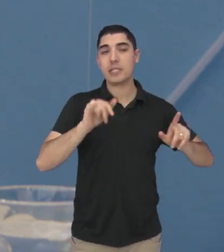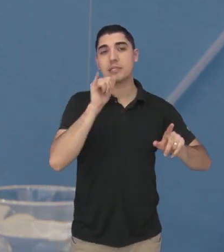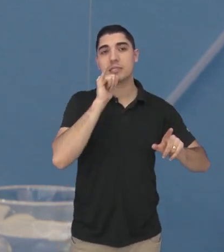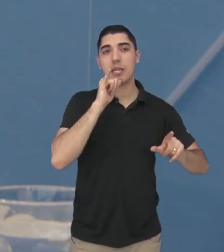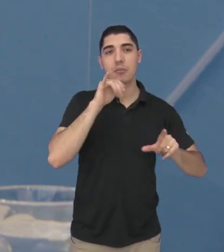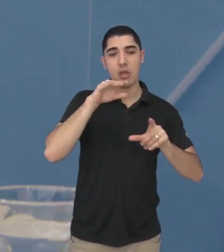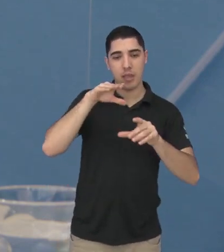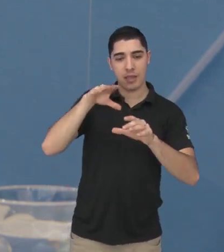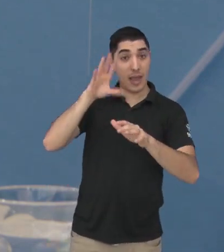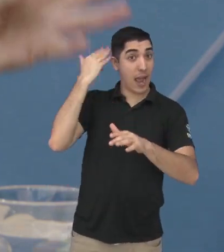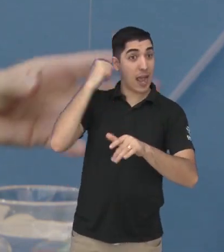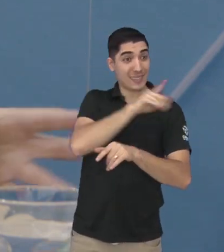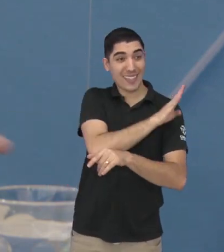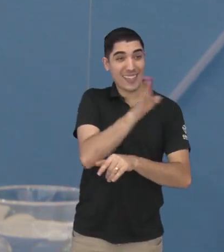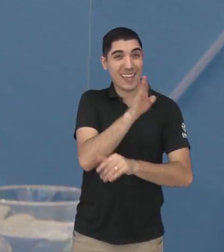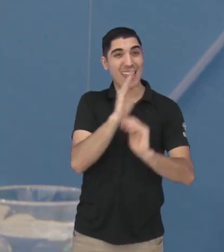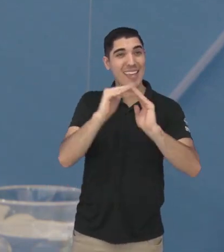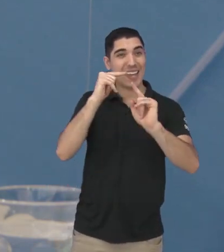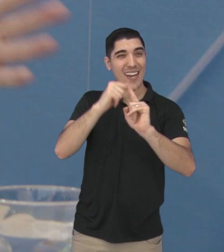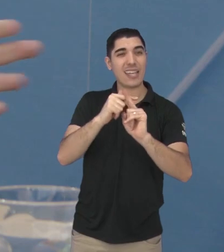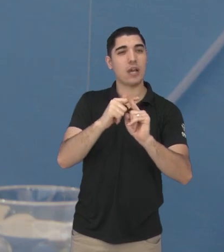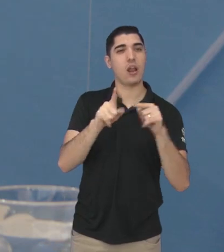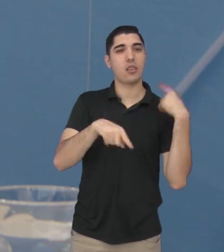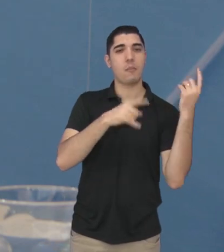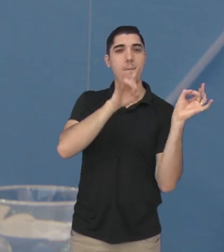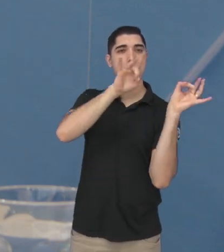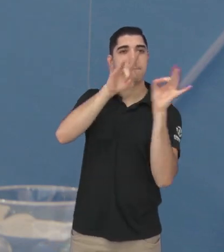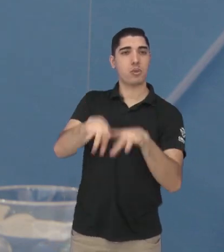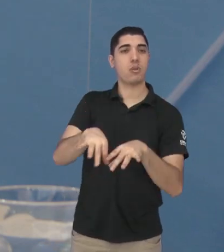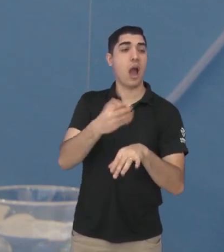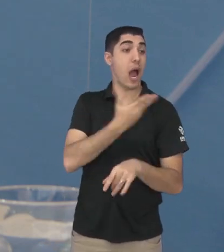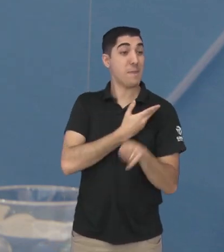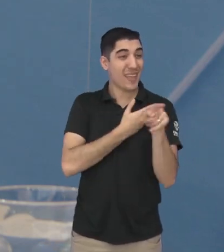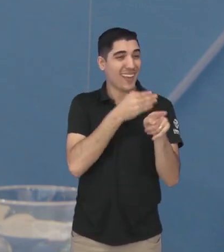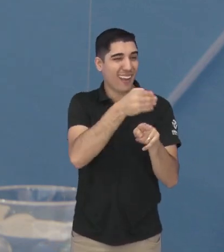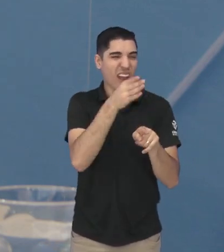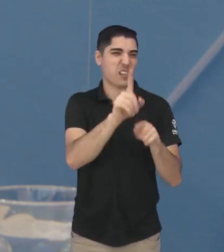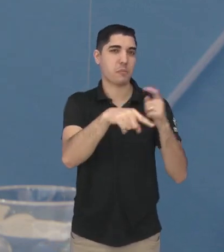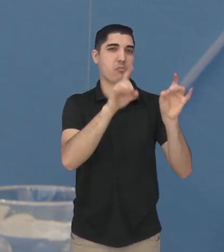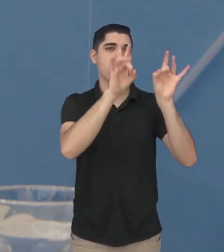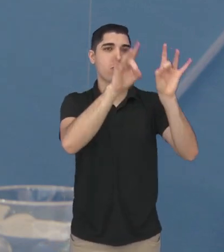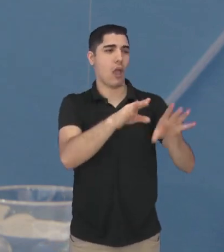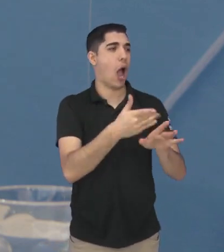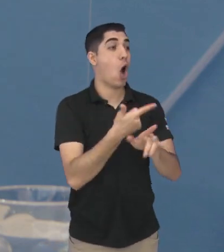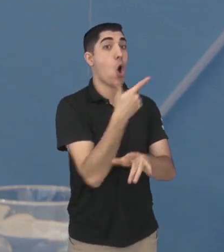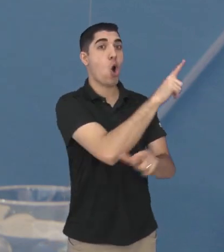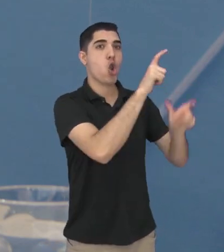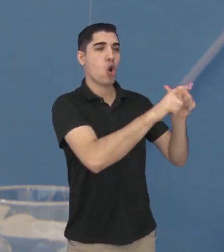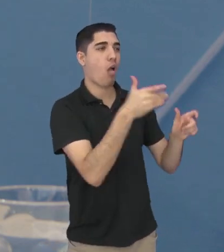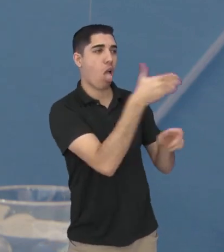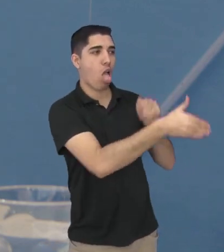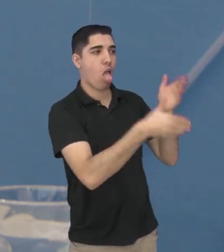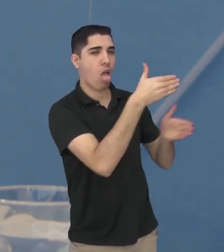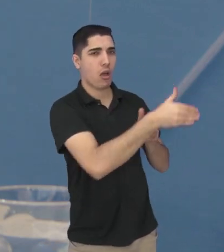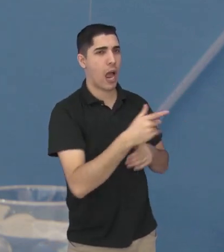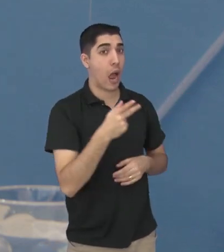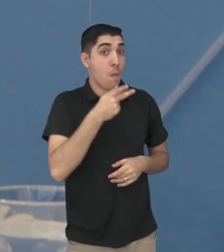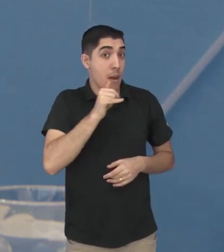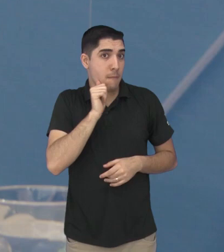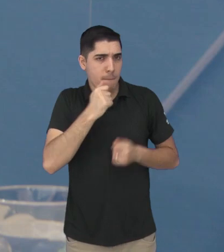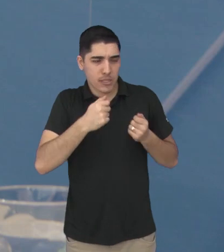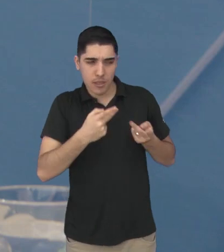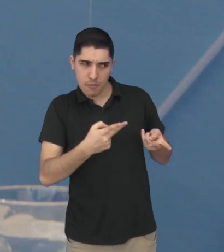na igreja, ou se eu ia na casa de tal amigo, começo a deixar ele frequentar outros lugares, os pais precisam ficar espertos, ali tem alguma